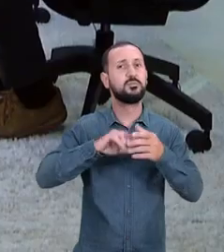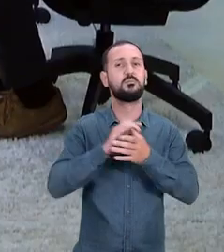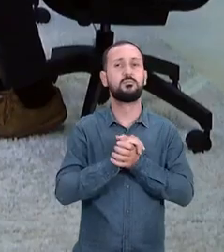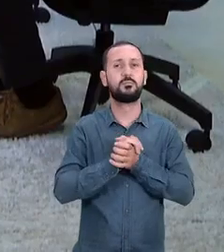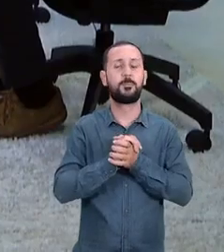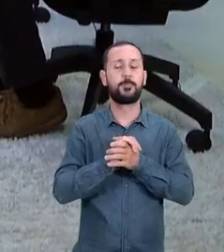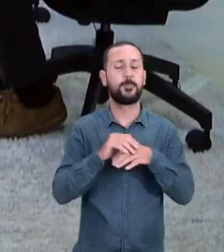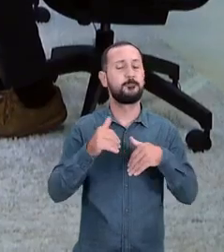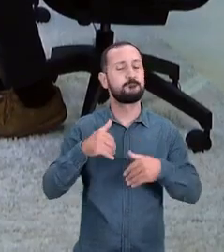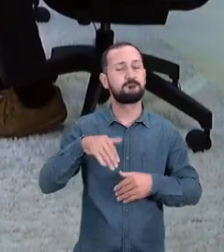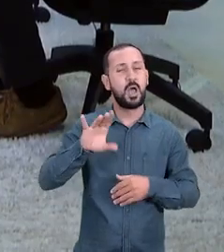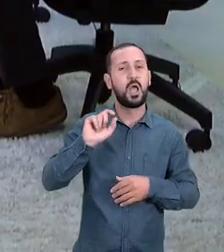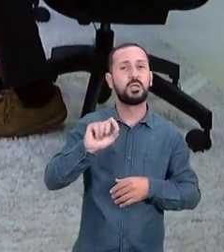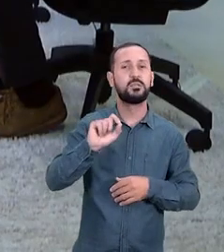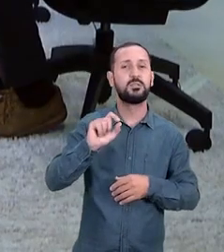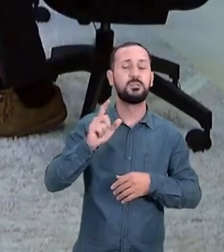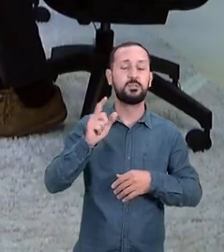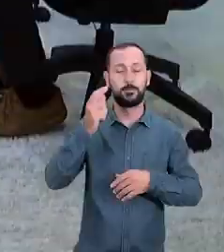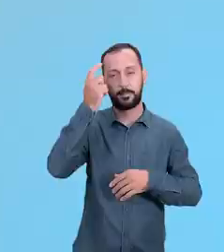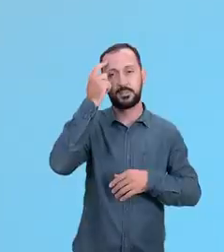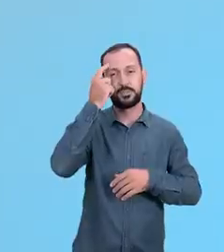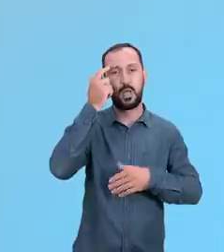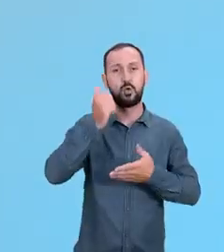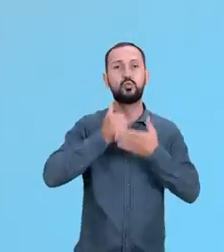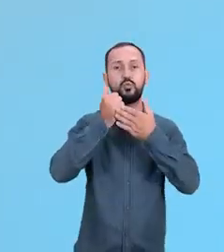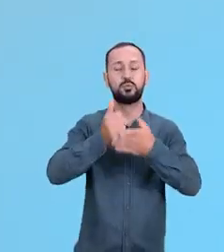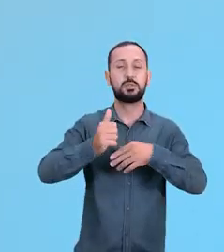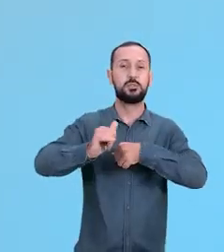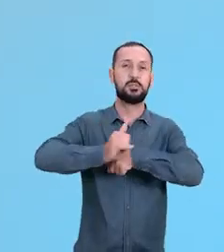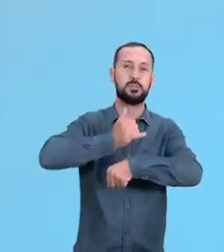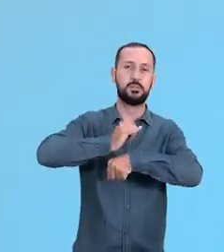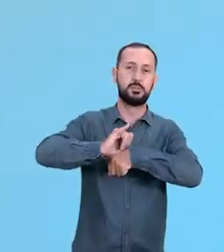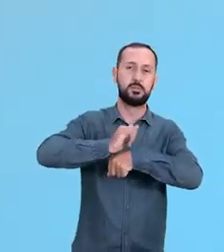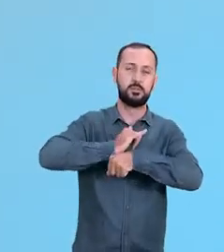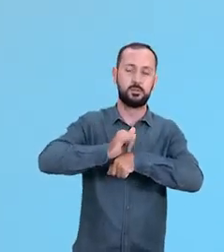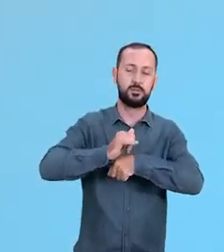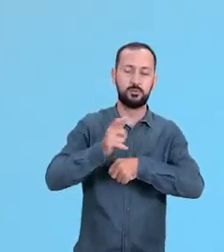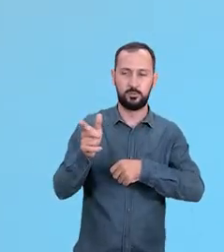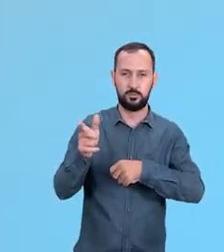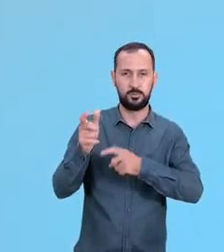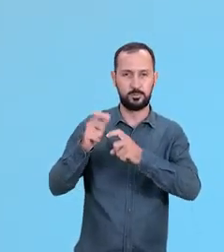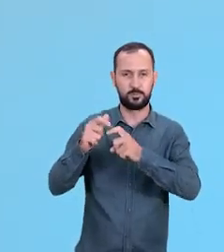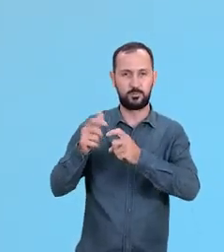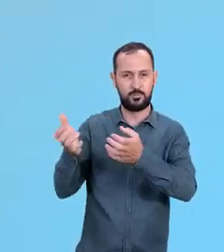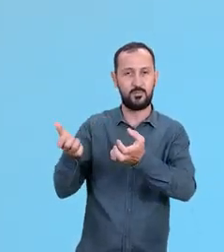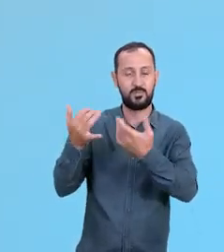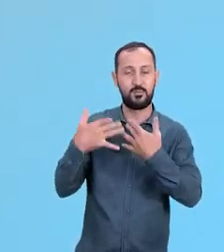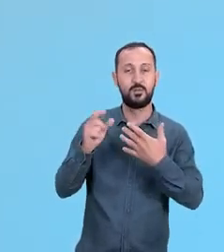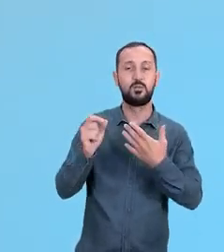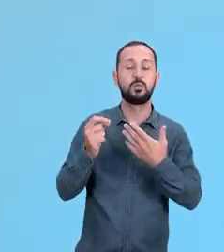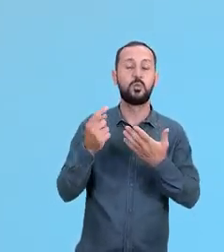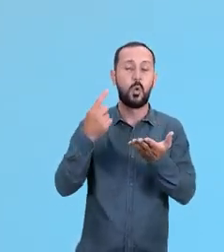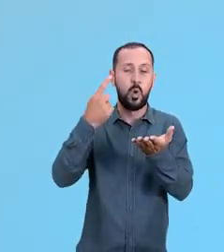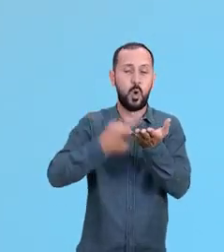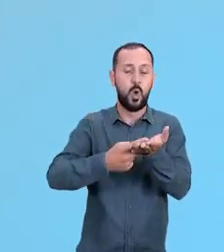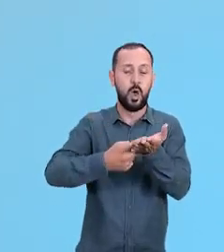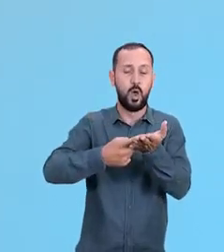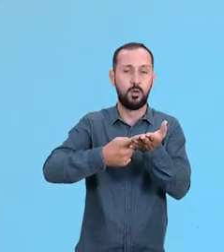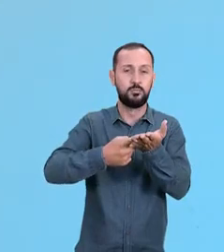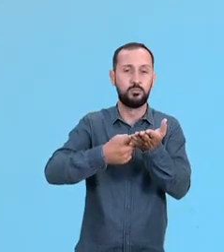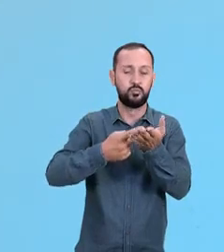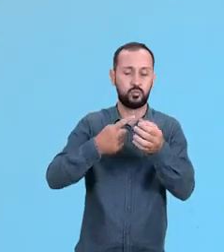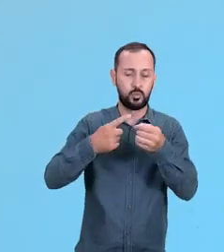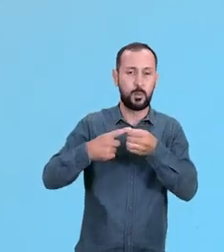E principalmente nas estratégias, né? O doutor há pouco falava da pactuação que